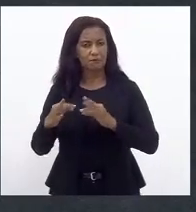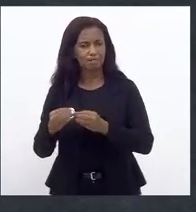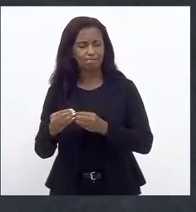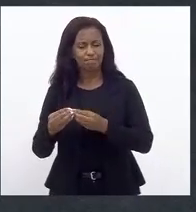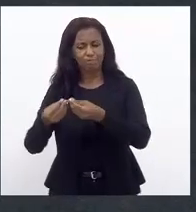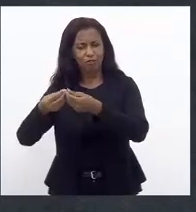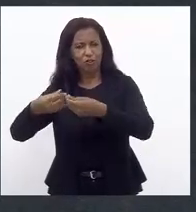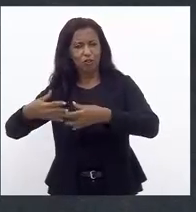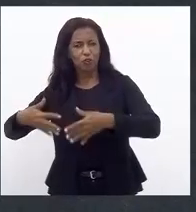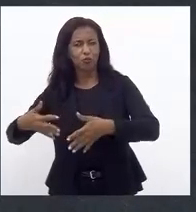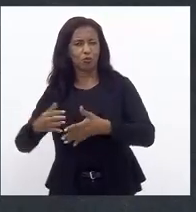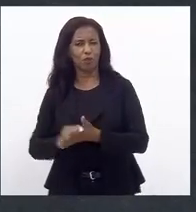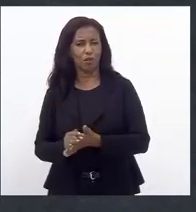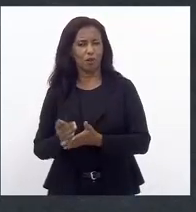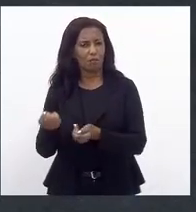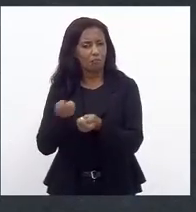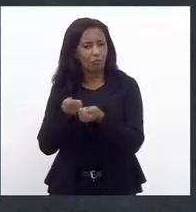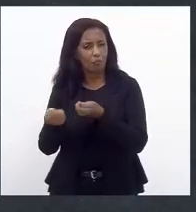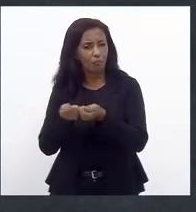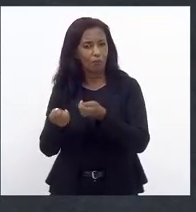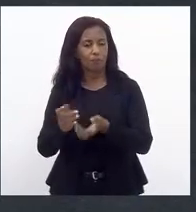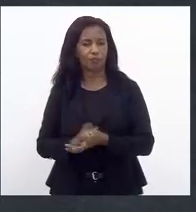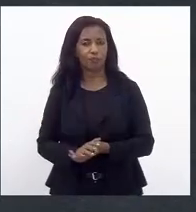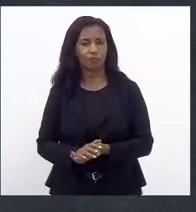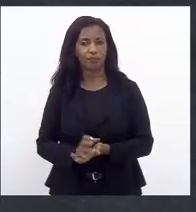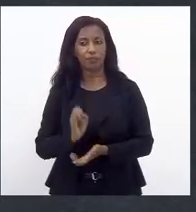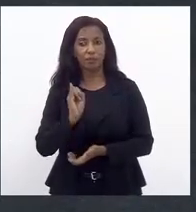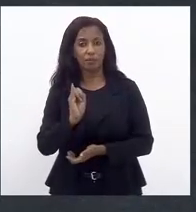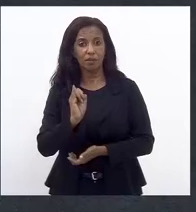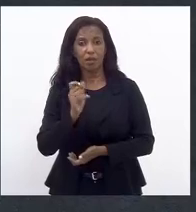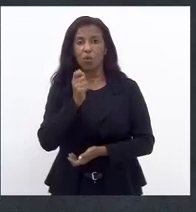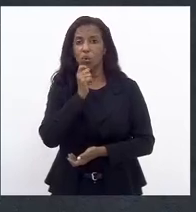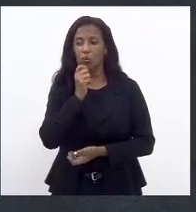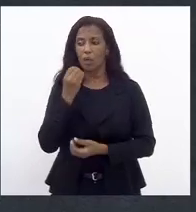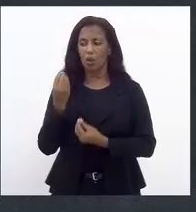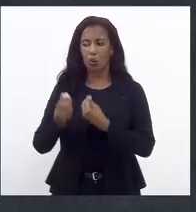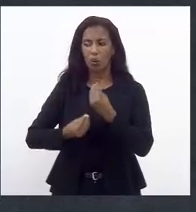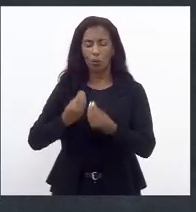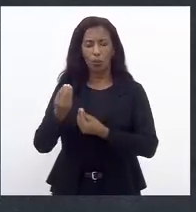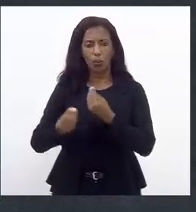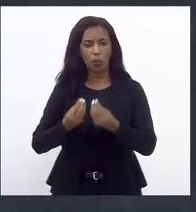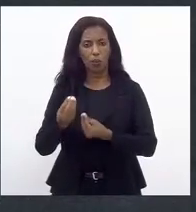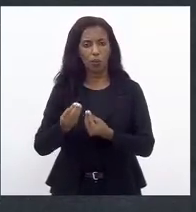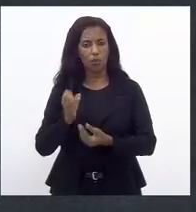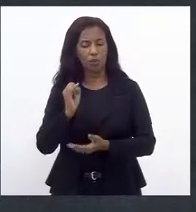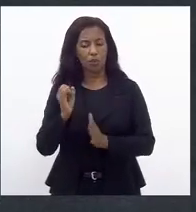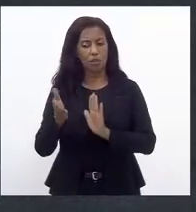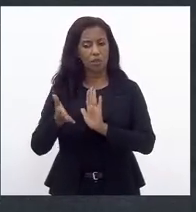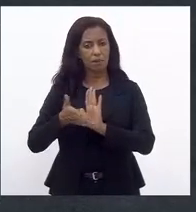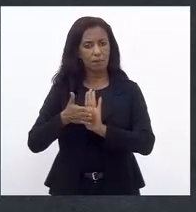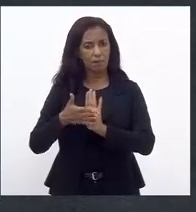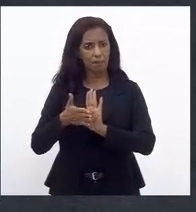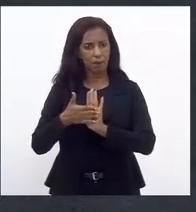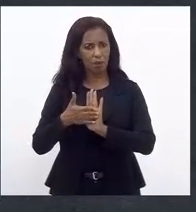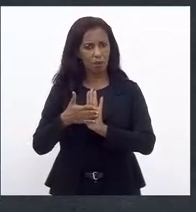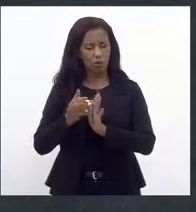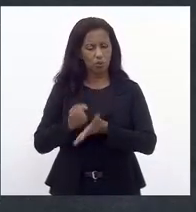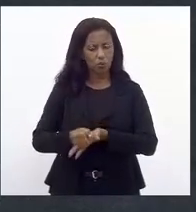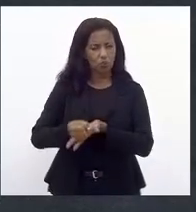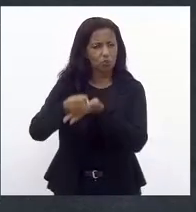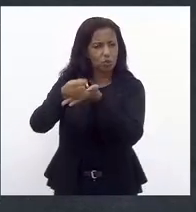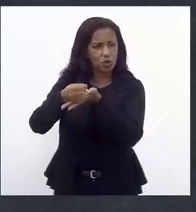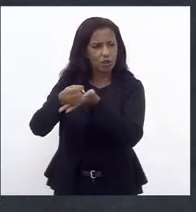corrida do ponto de vista econômico Então se a gente não tem condições se esse pacote não tem